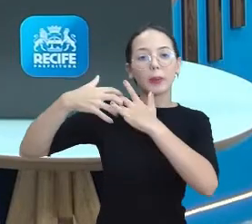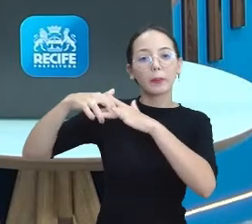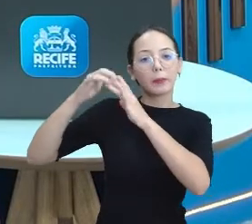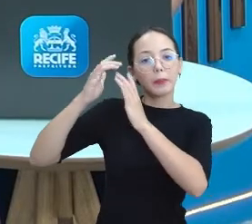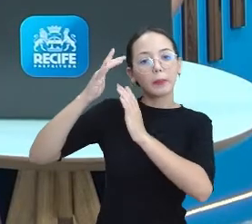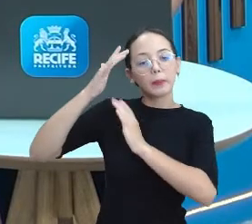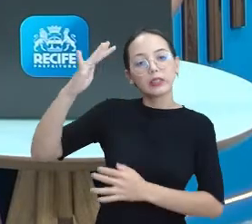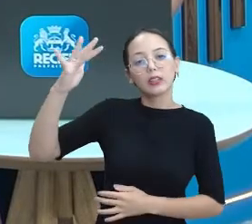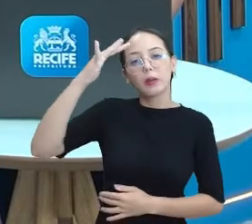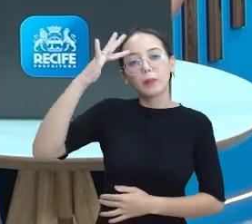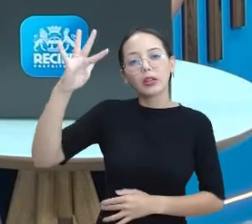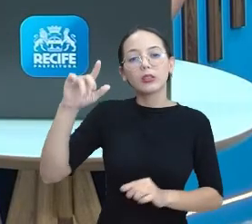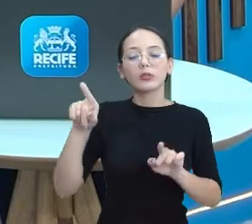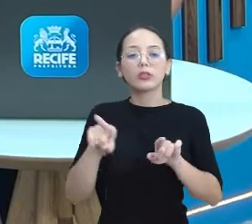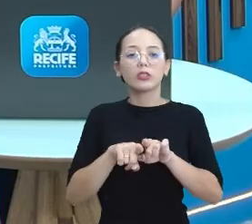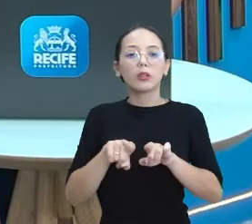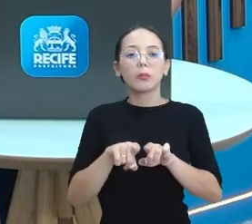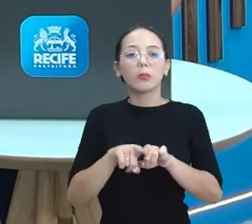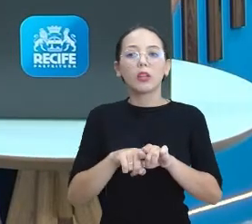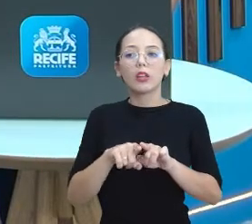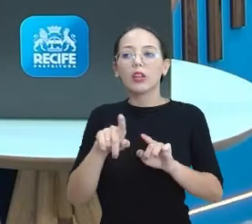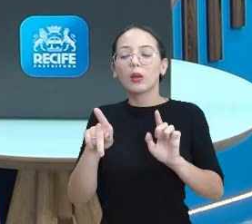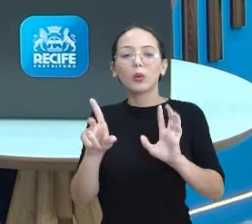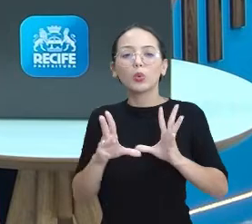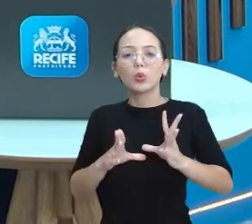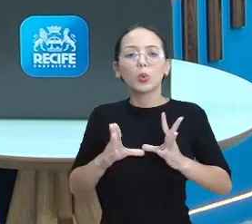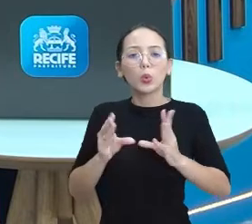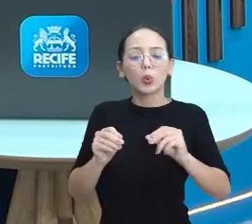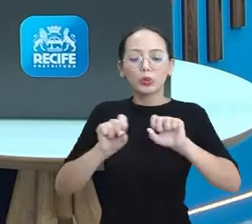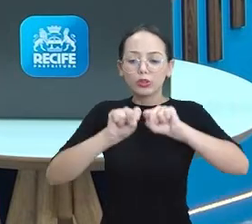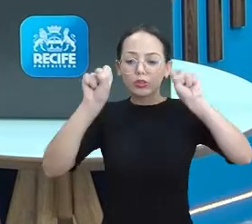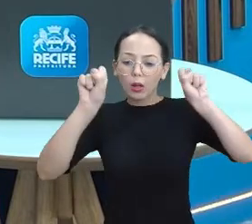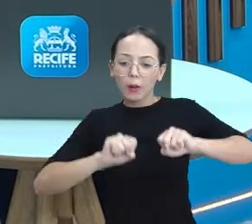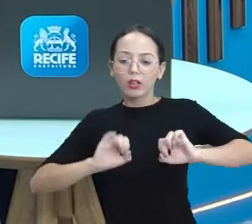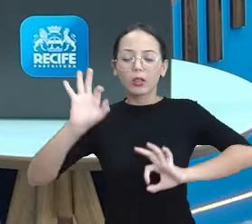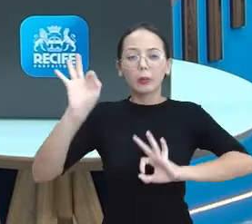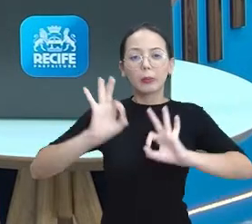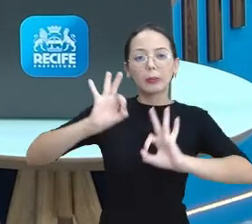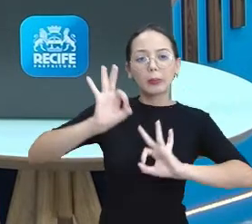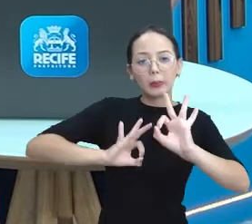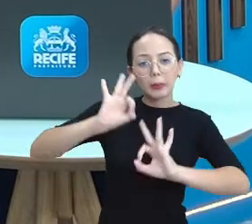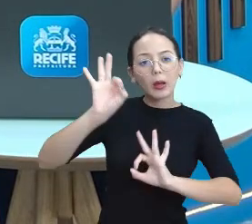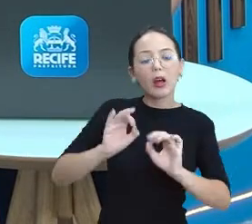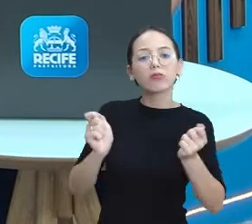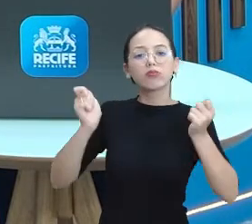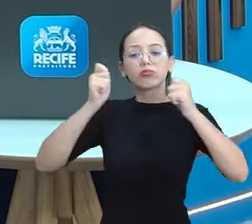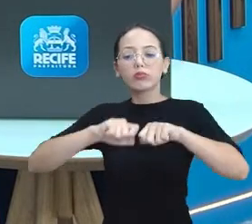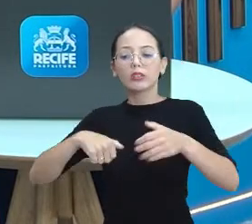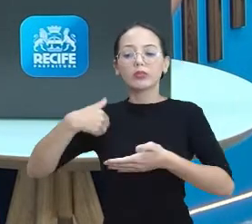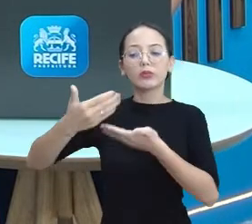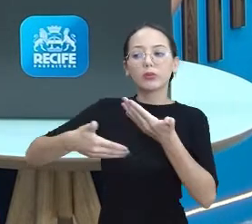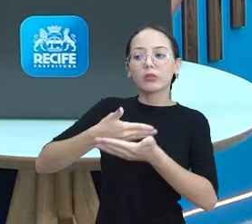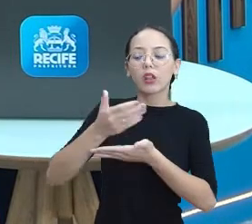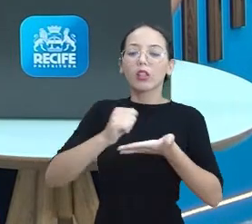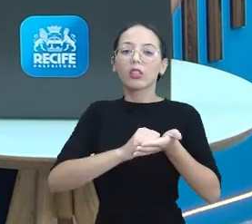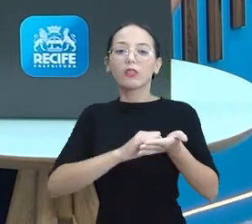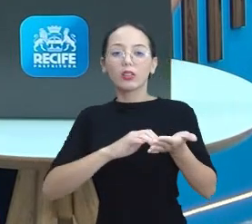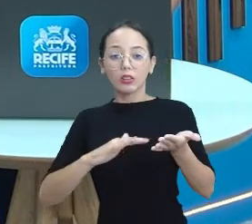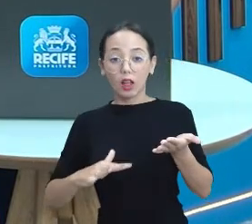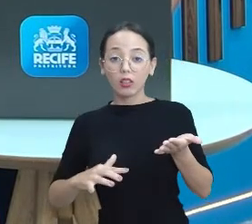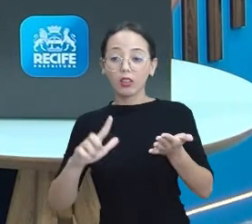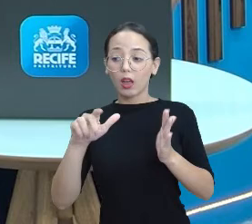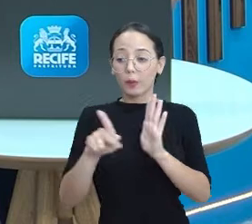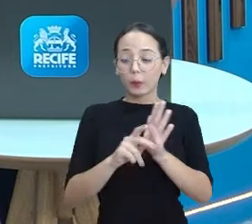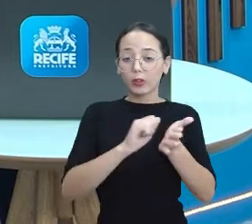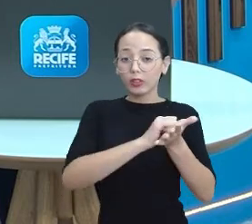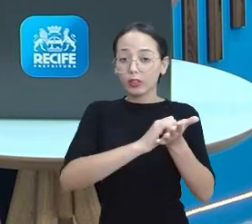você trabalha toda uma sistemática organizativa para poder desenvolver essa atividade. É uma